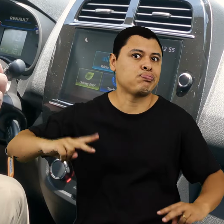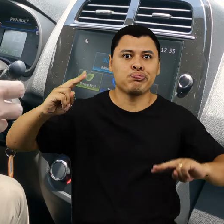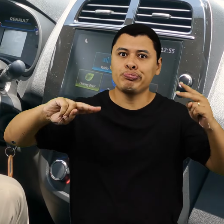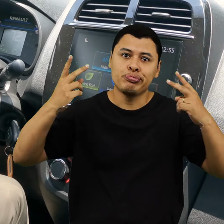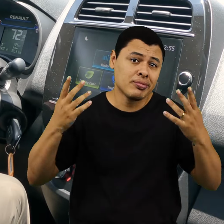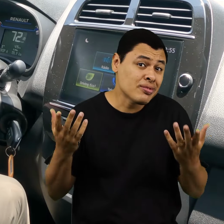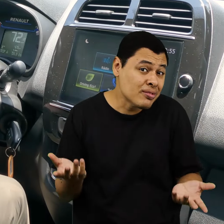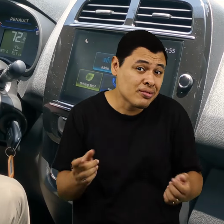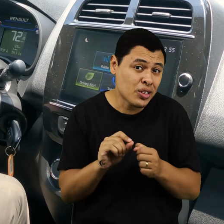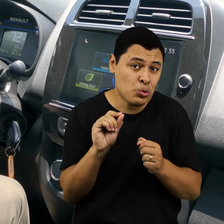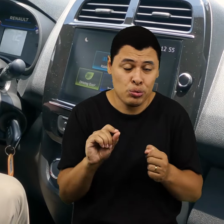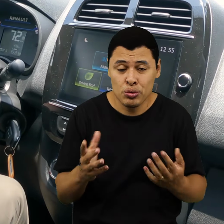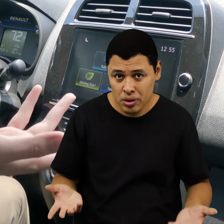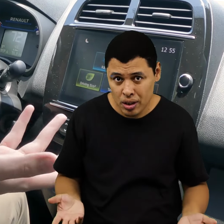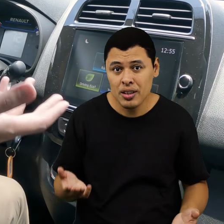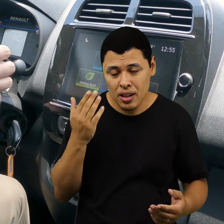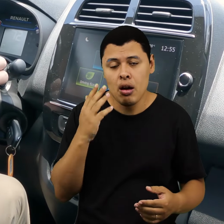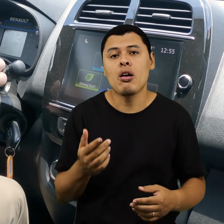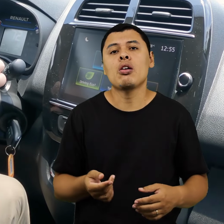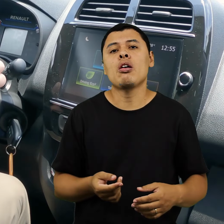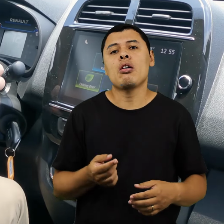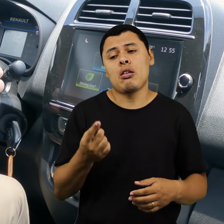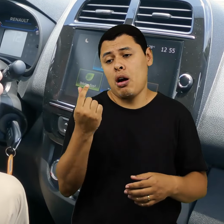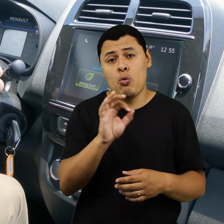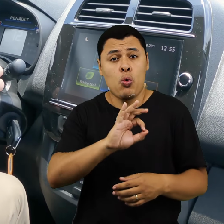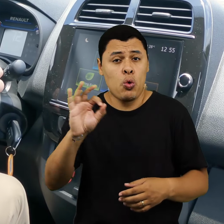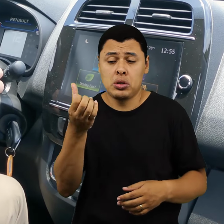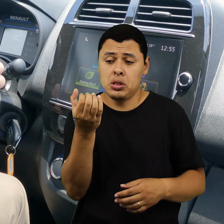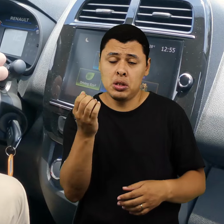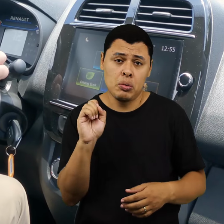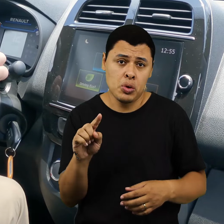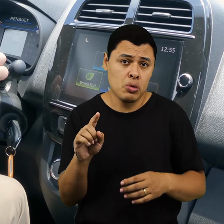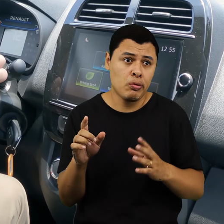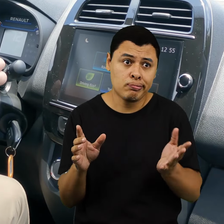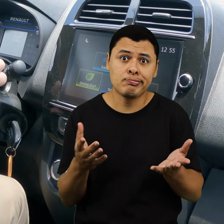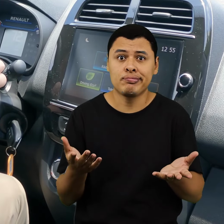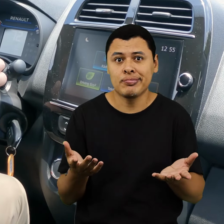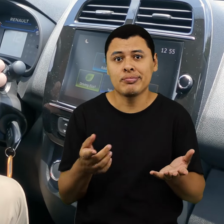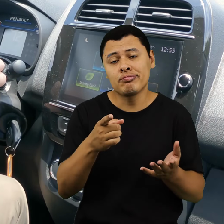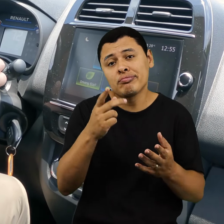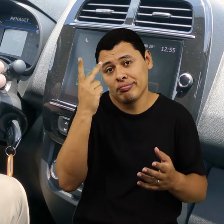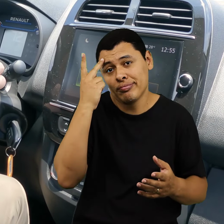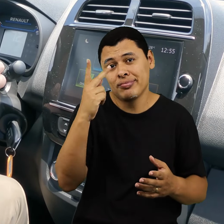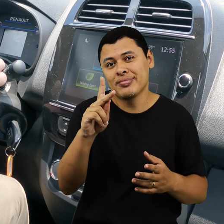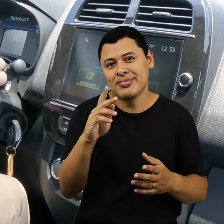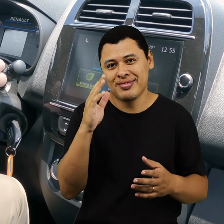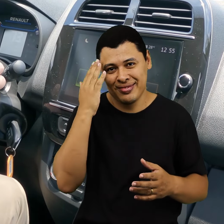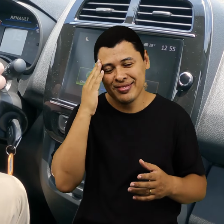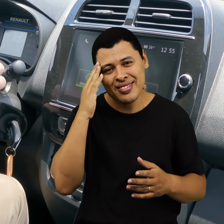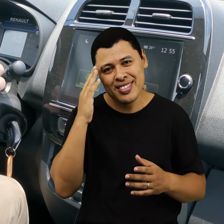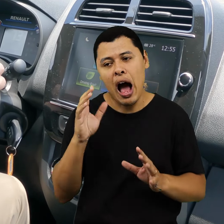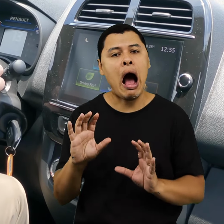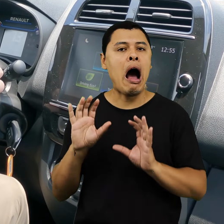moeda, mas está pagando, entre aspas, pouco num carro 0 km, e isso resulta em compromissos. Então isso aí faz